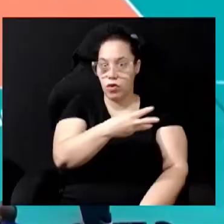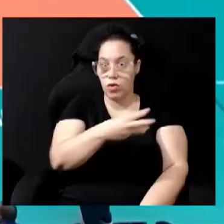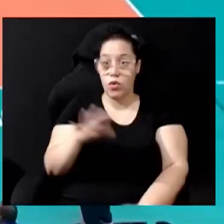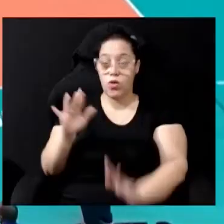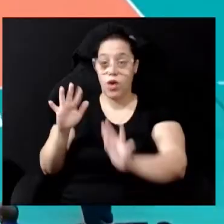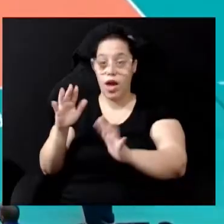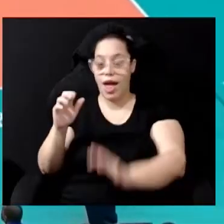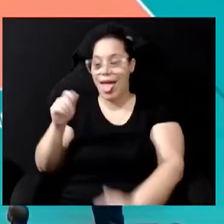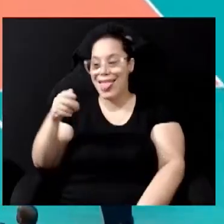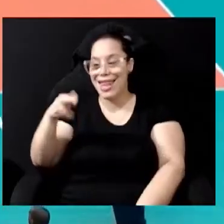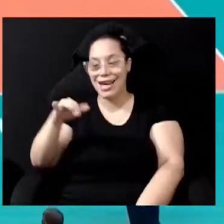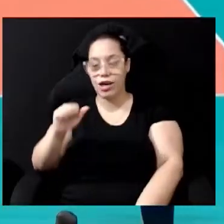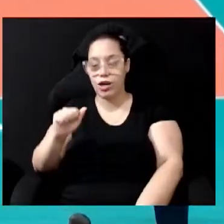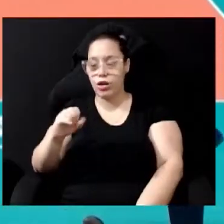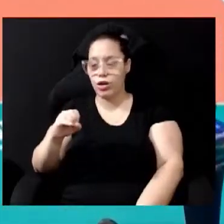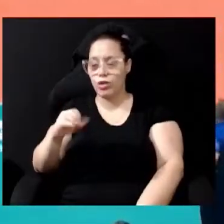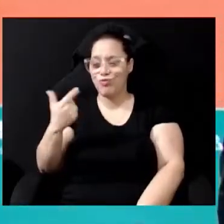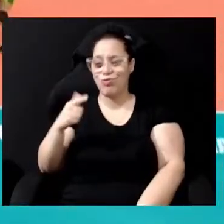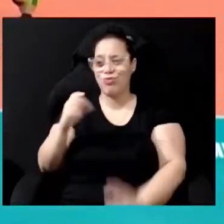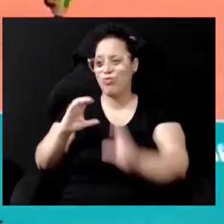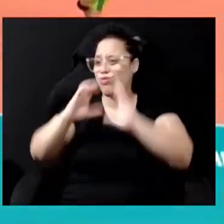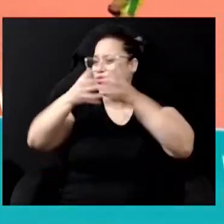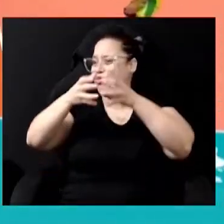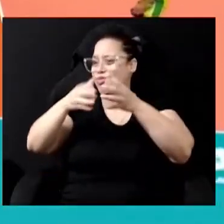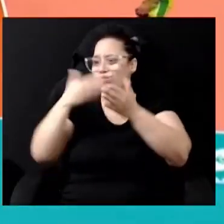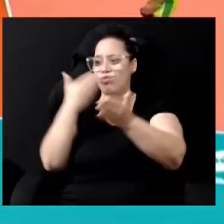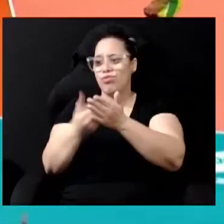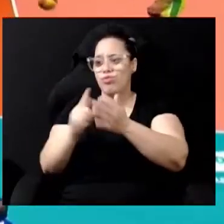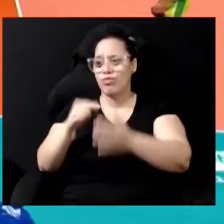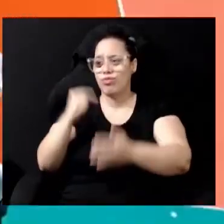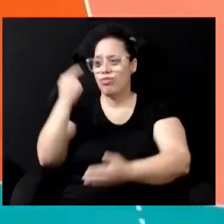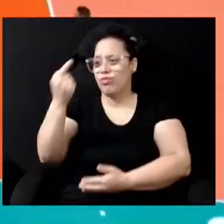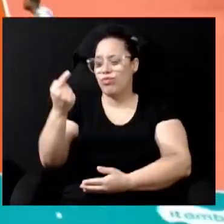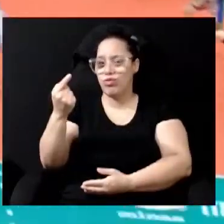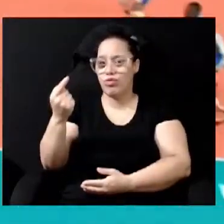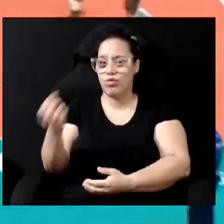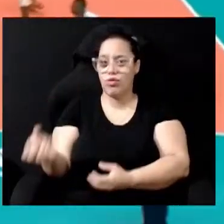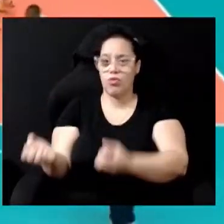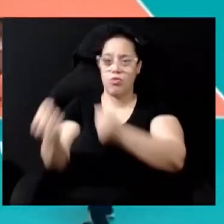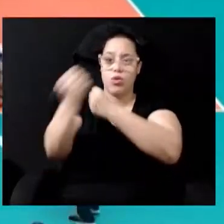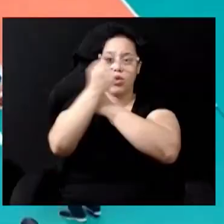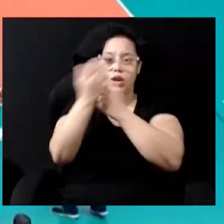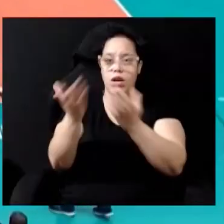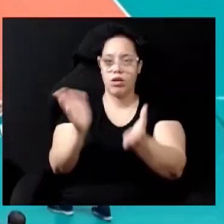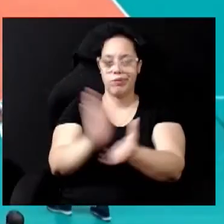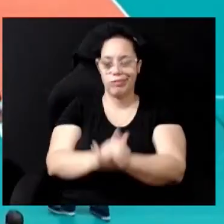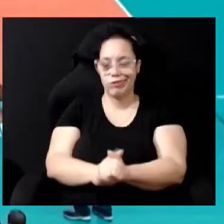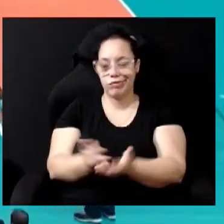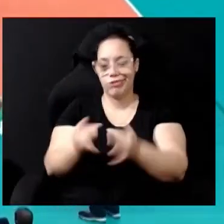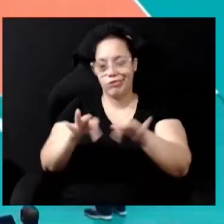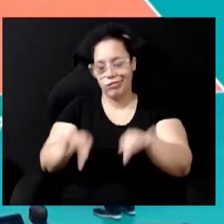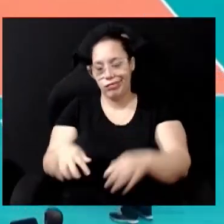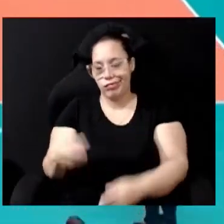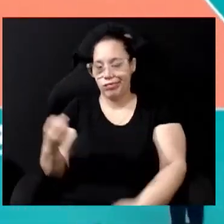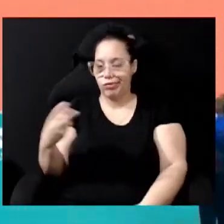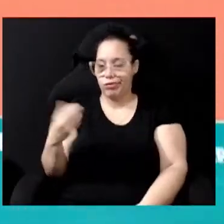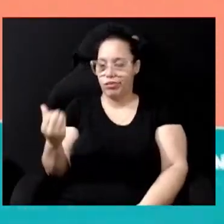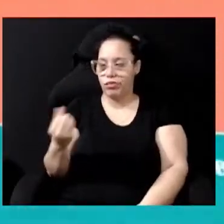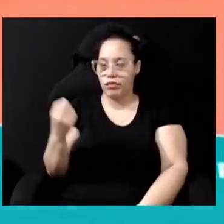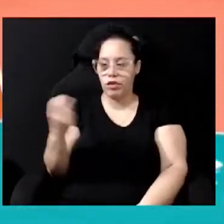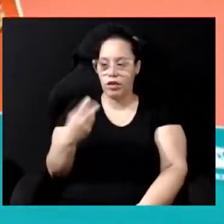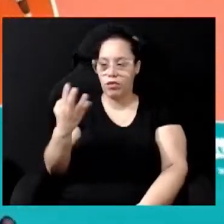não conseguiu cravar e depois ainda tomou um bloqueio. No fim, 26-24